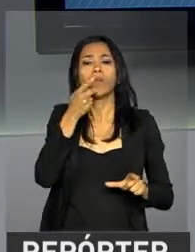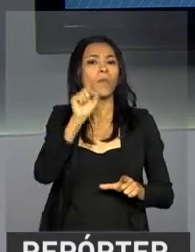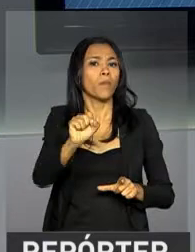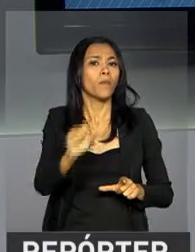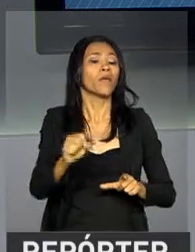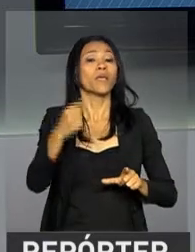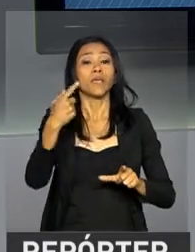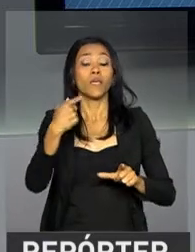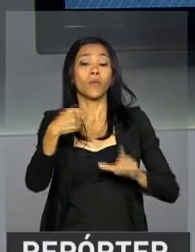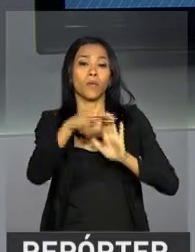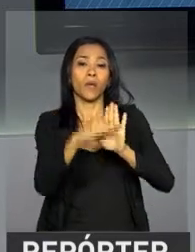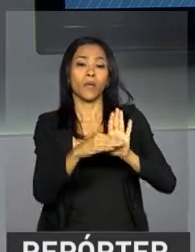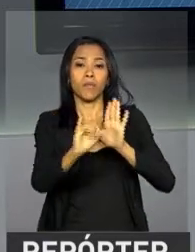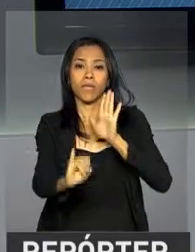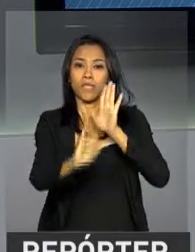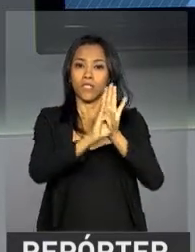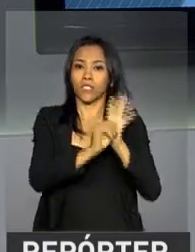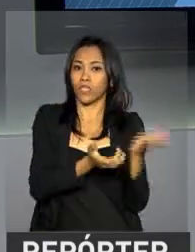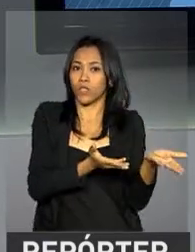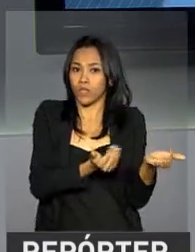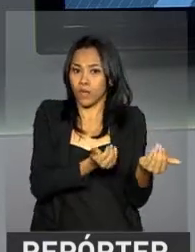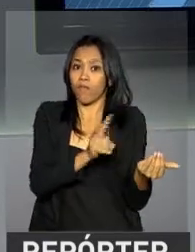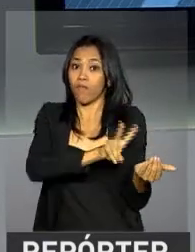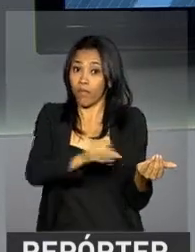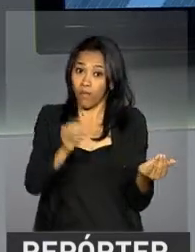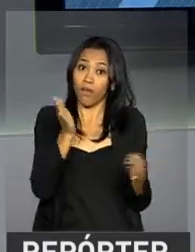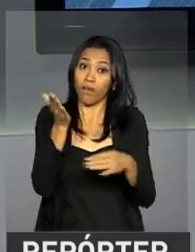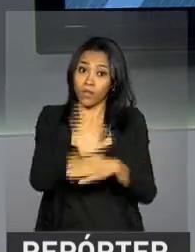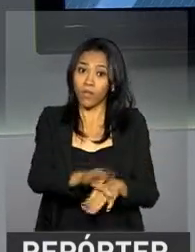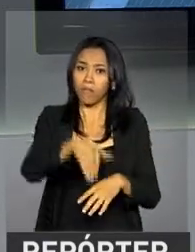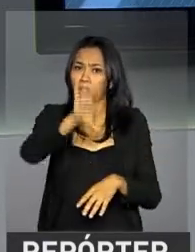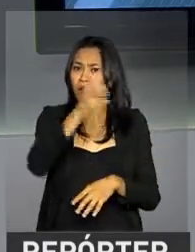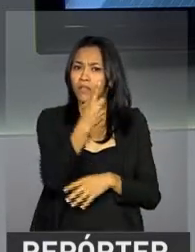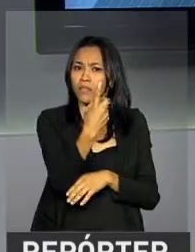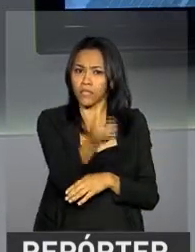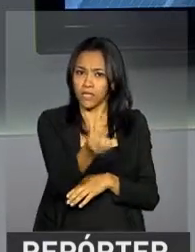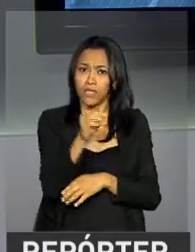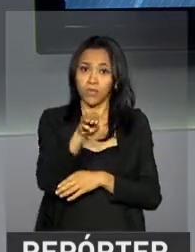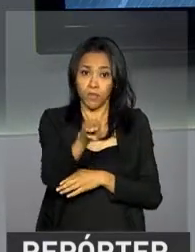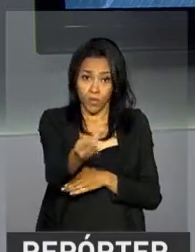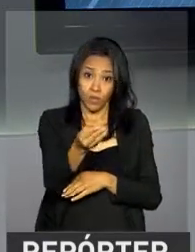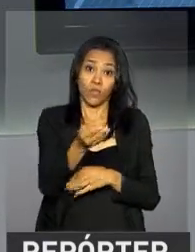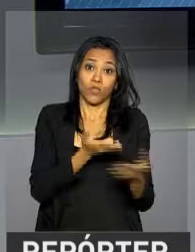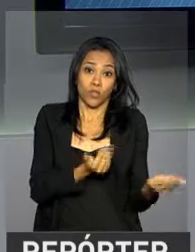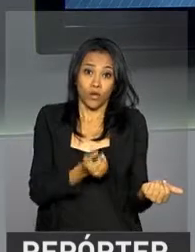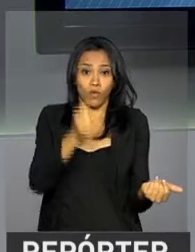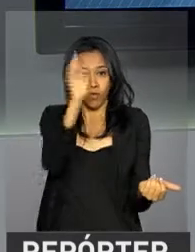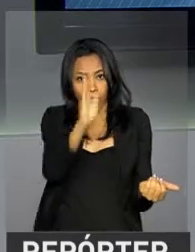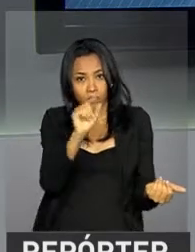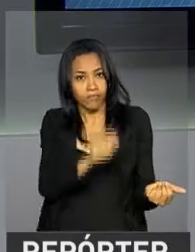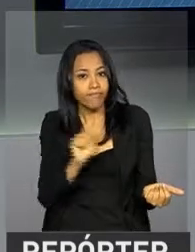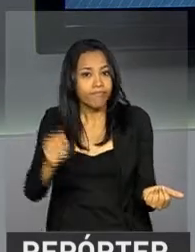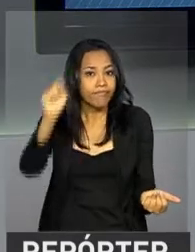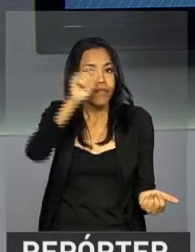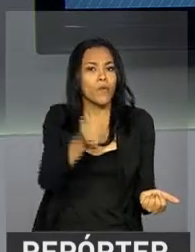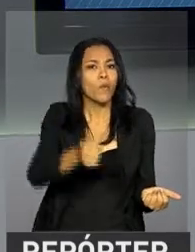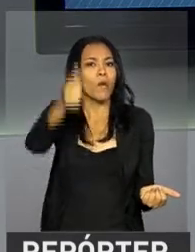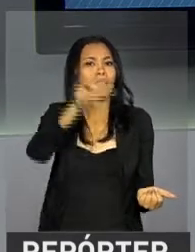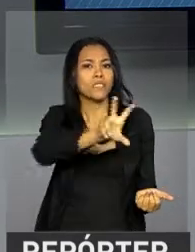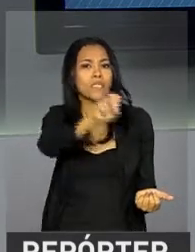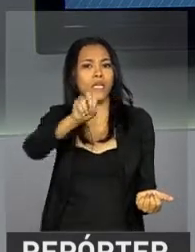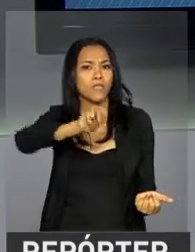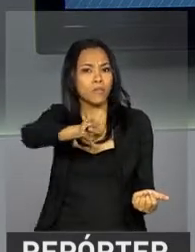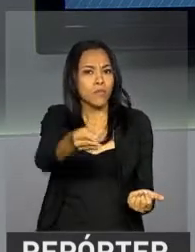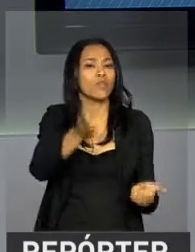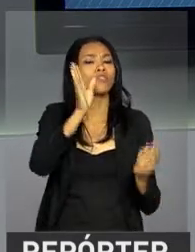identidade jovem vai beneficiar quase 16 milhões de jovens e em todo o brasil e destacou que quase meio milhão já